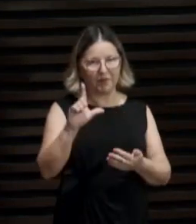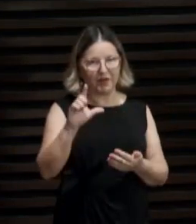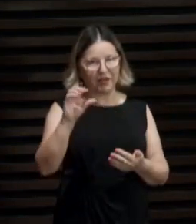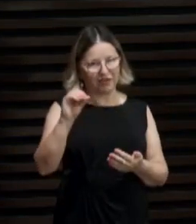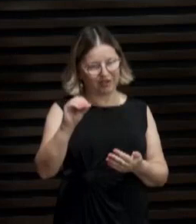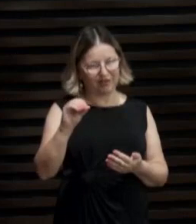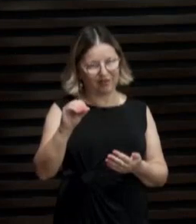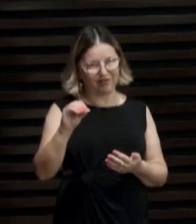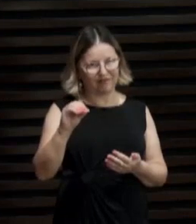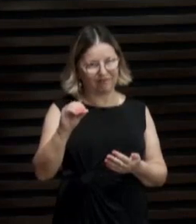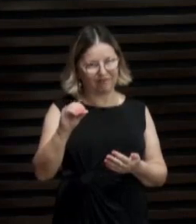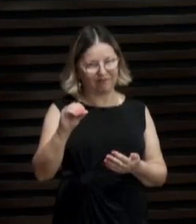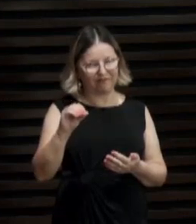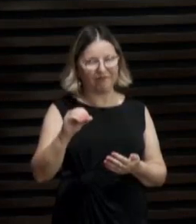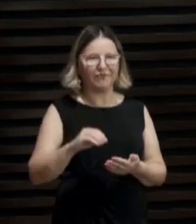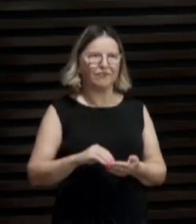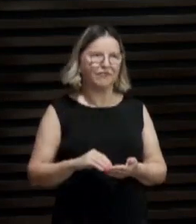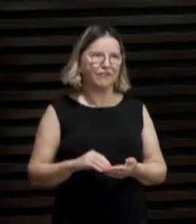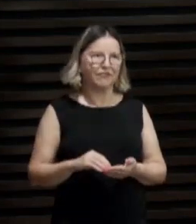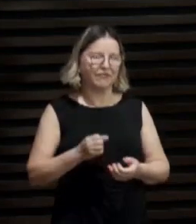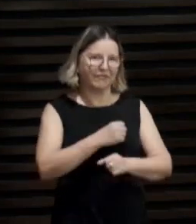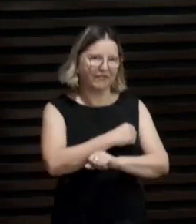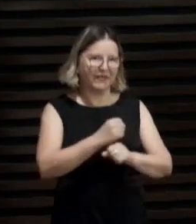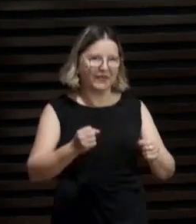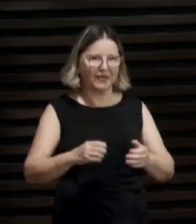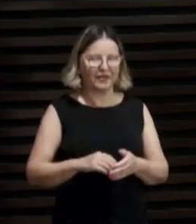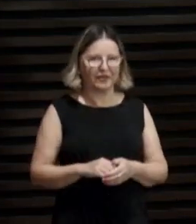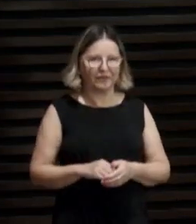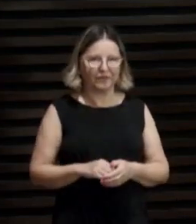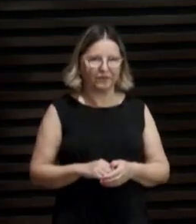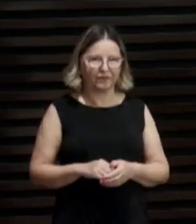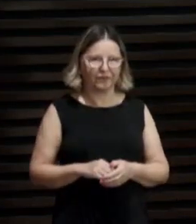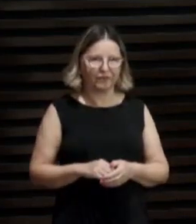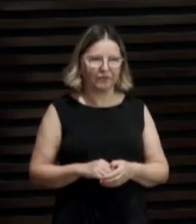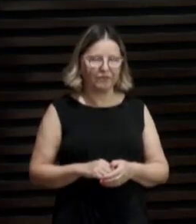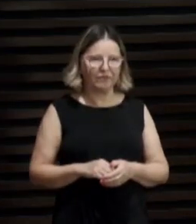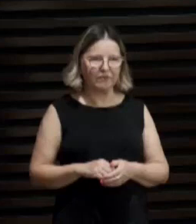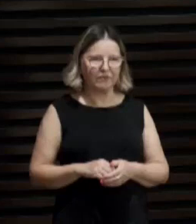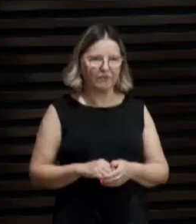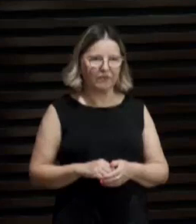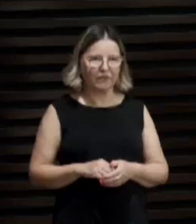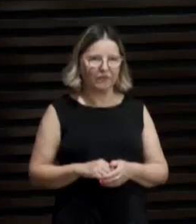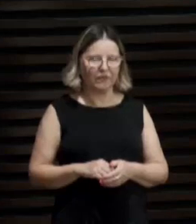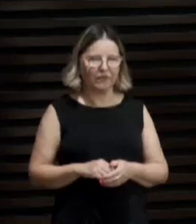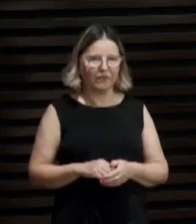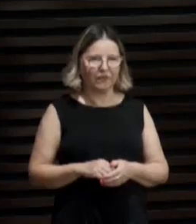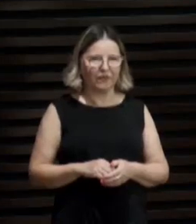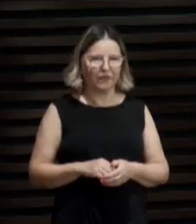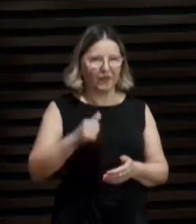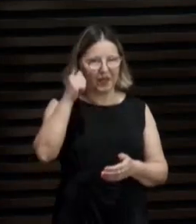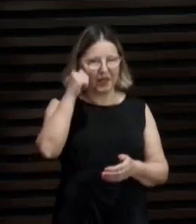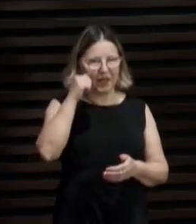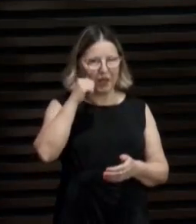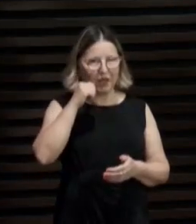dá. A sua esposa, ao voltar-se para trás, não é uma questão somente de olhar, mas é